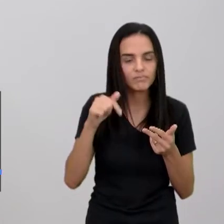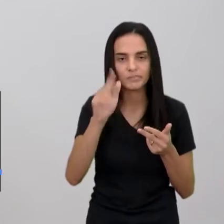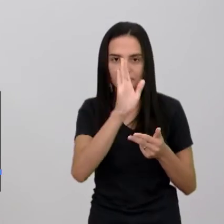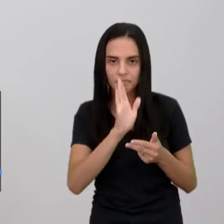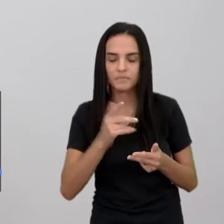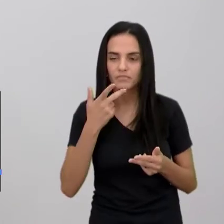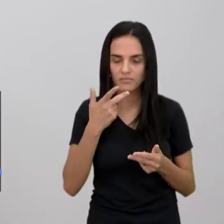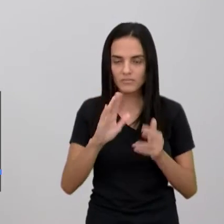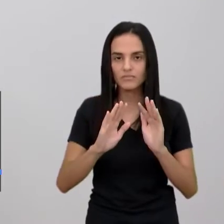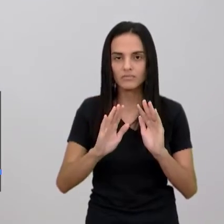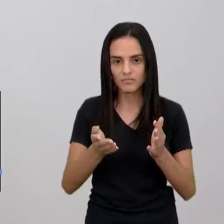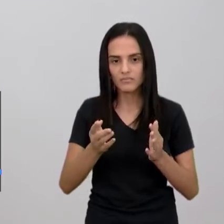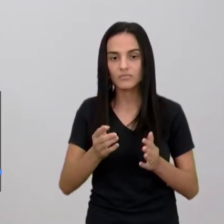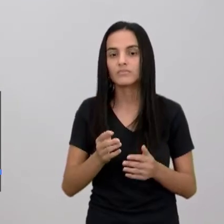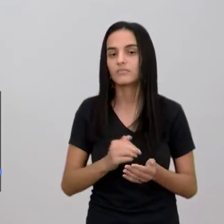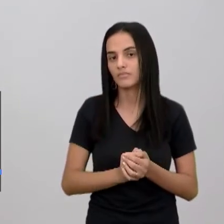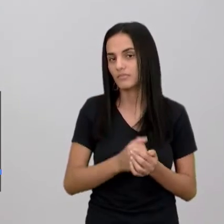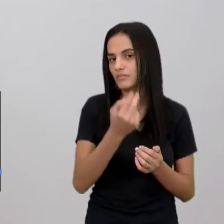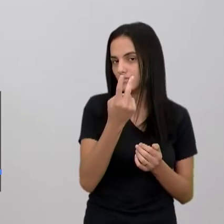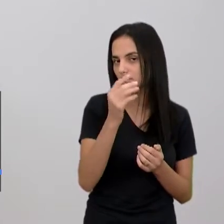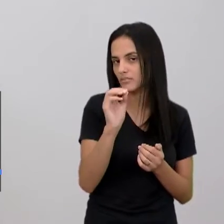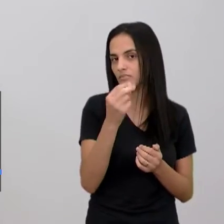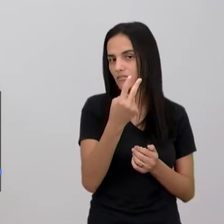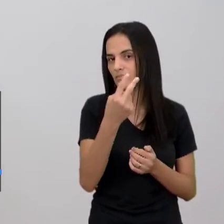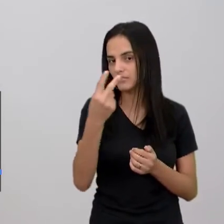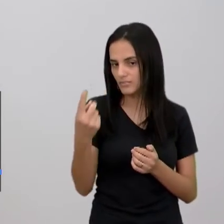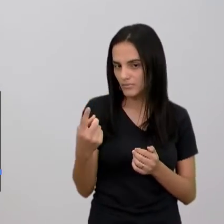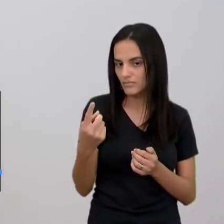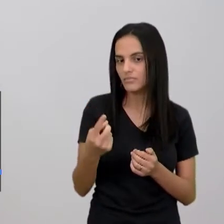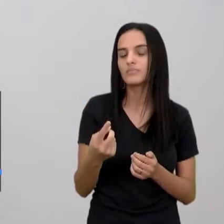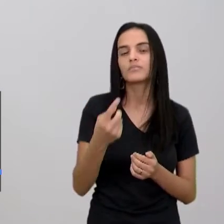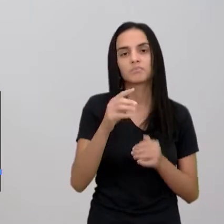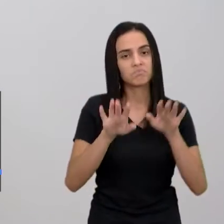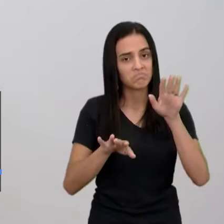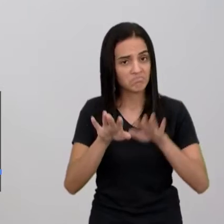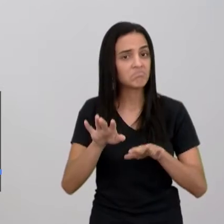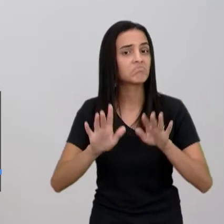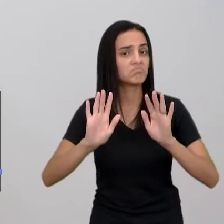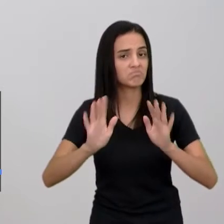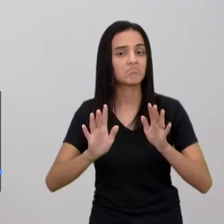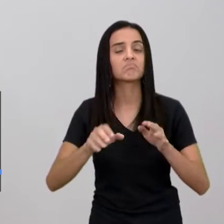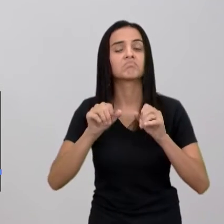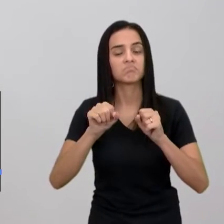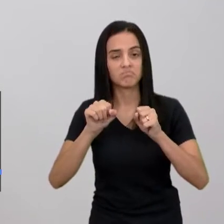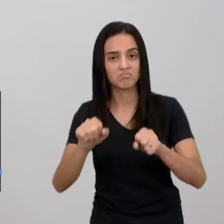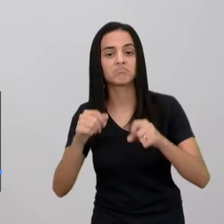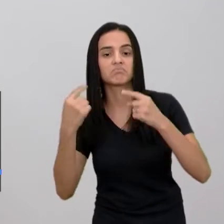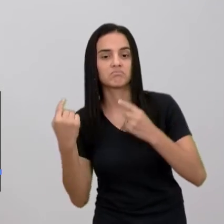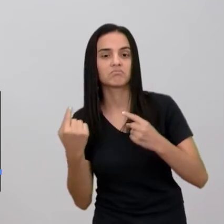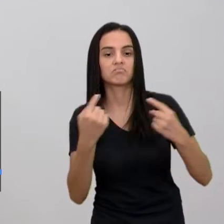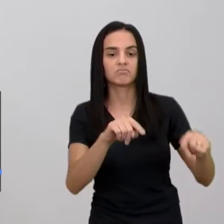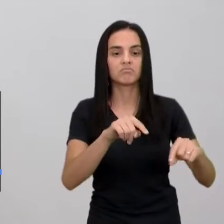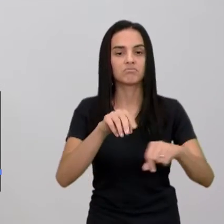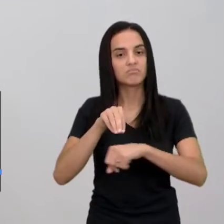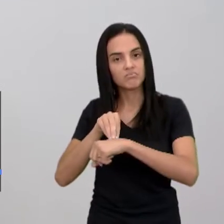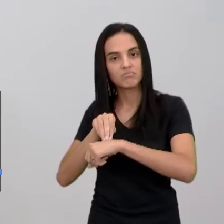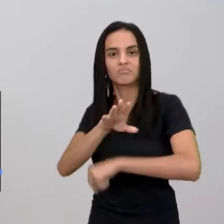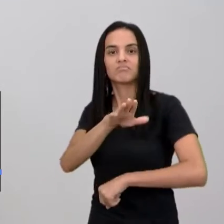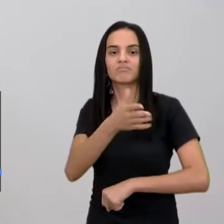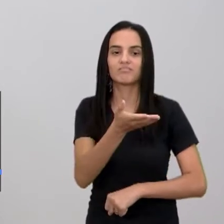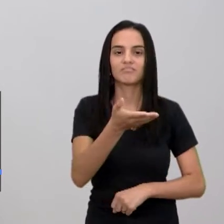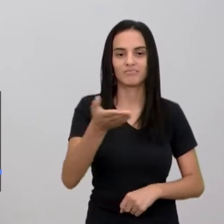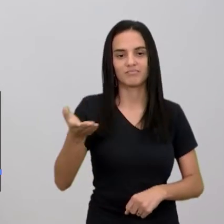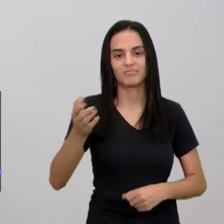para vocês, mesmo em 2021, às vezes são vítimas de alguns estereótipos, e esse é o recado para você, meu aluninho, minha